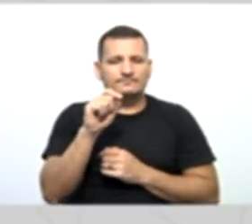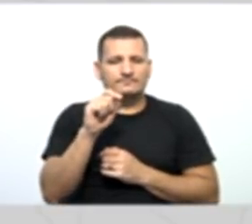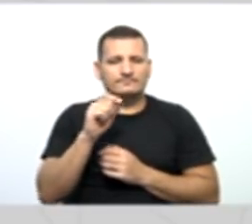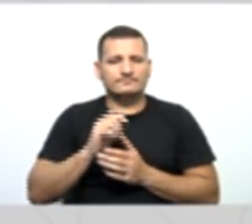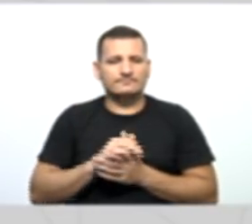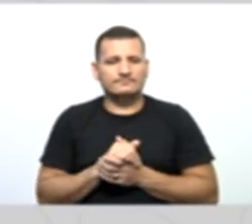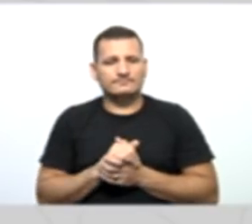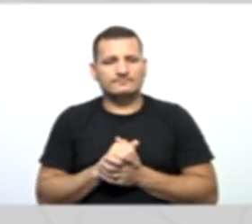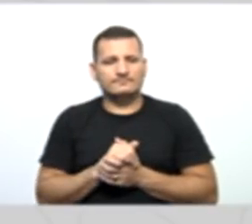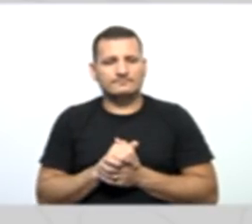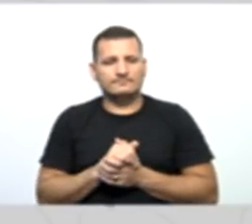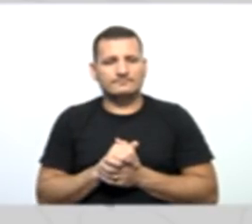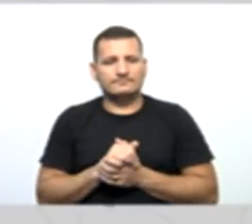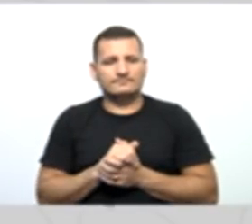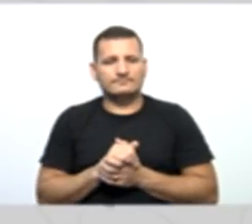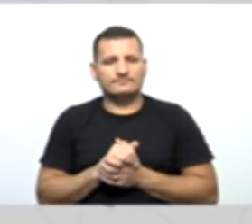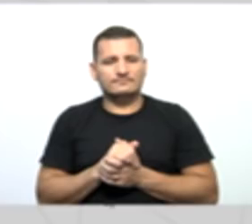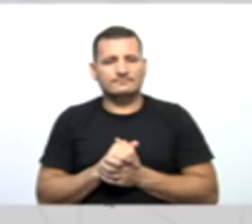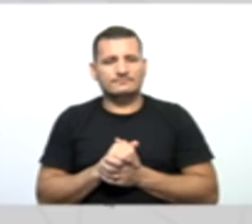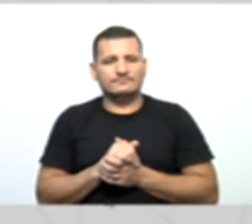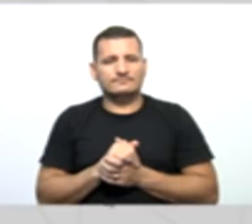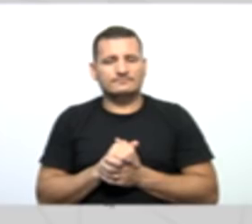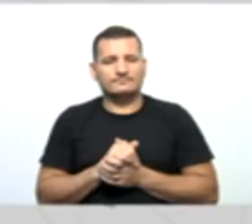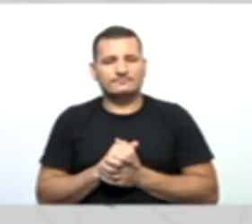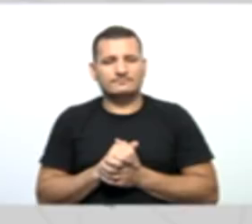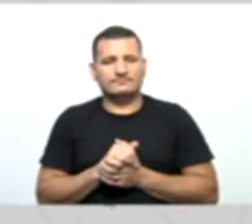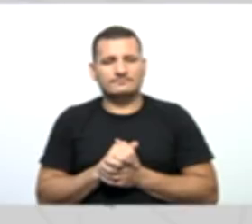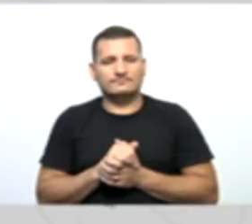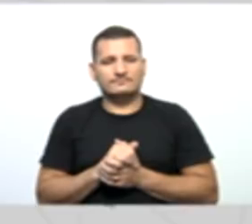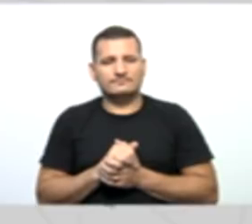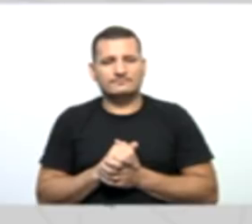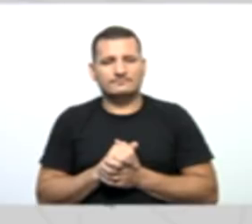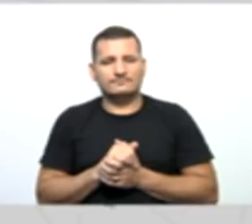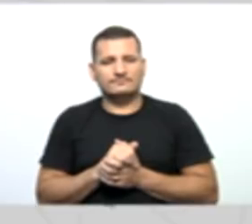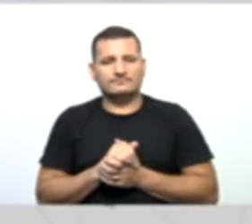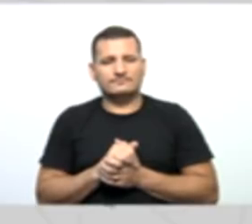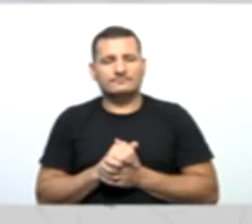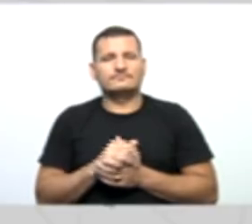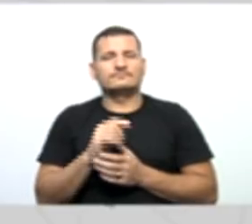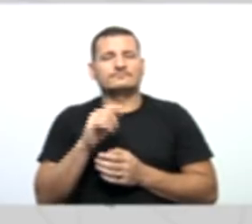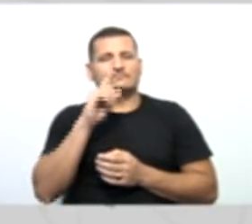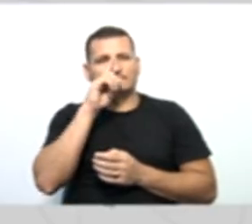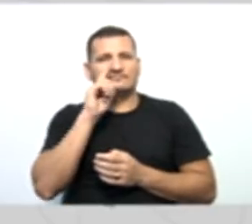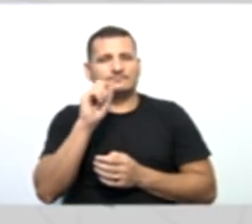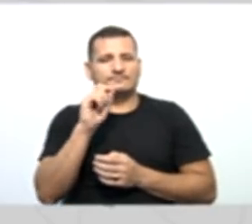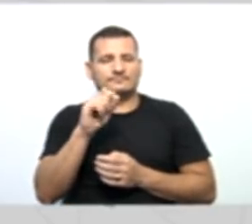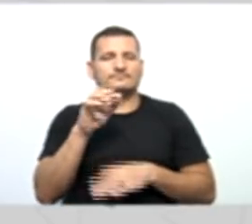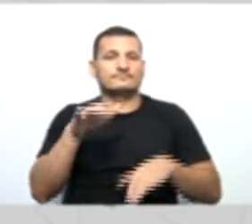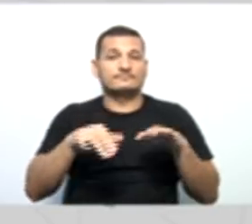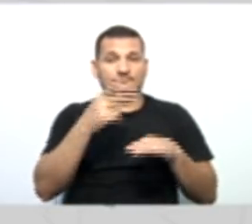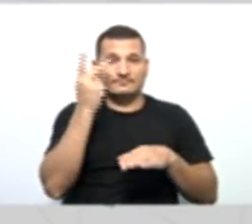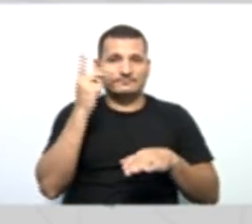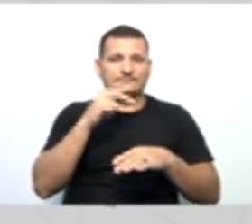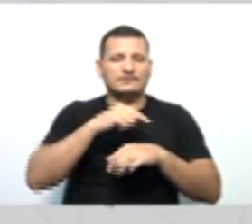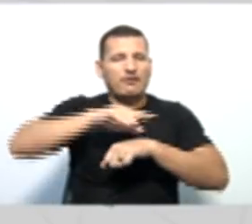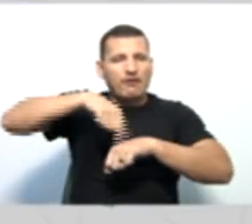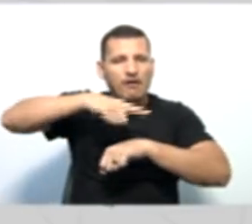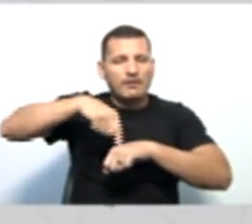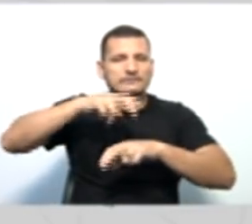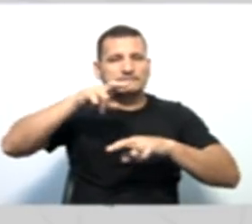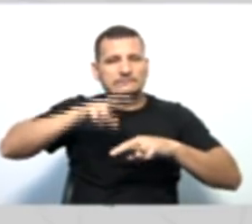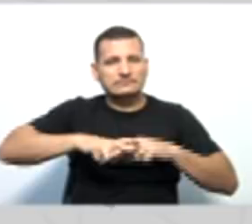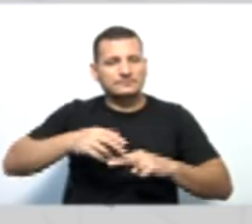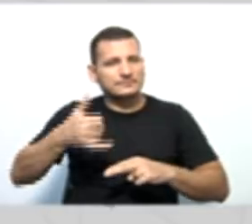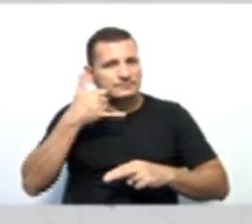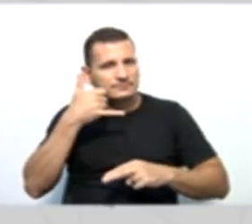Volta aqui, ó. Opa, cadê? Volta aqui, ó, pra você ver. É risco de ergonômico, a pessoa fica muito tempo sentada ali, ou fica atendendo um telefone,